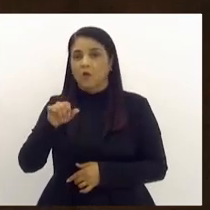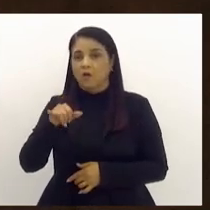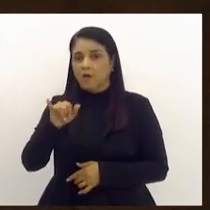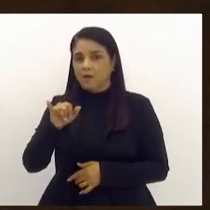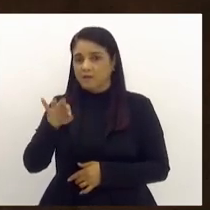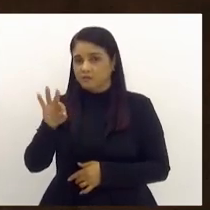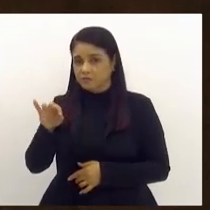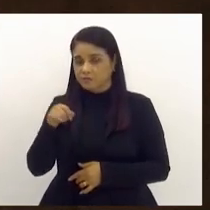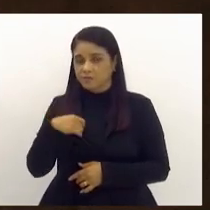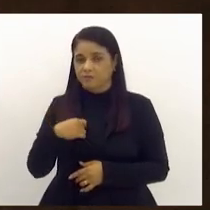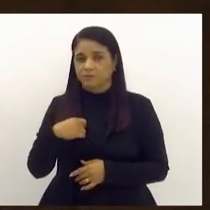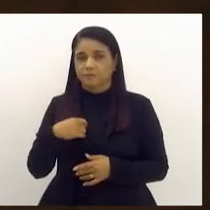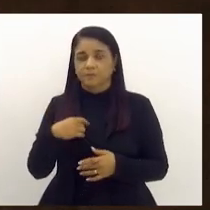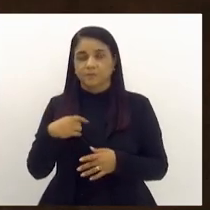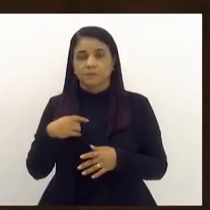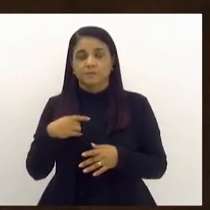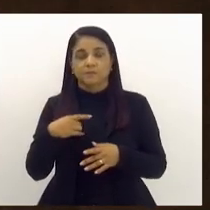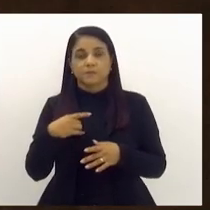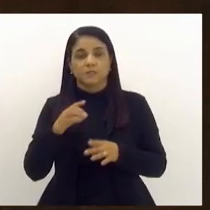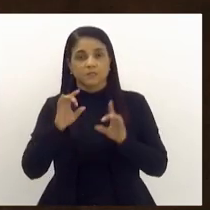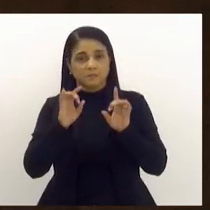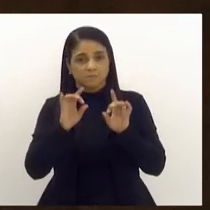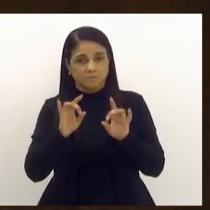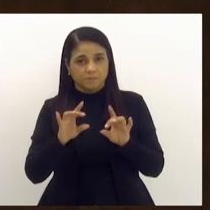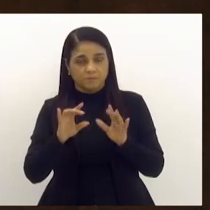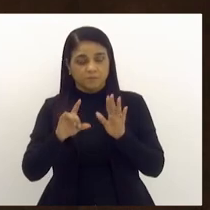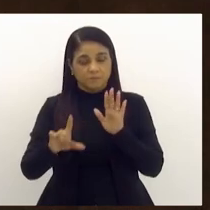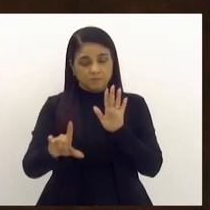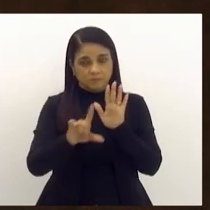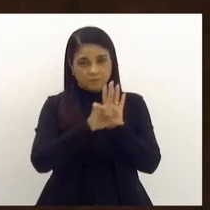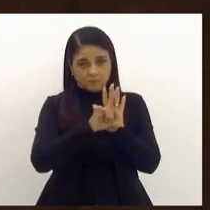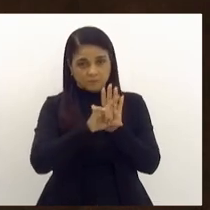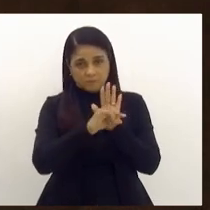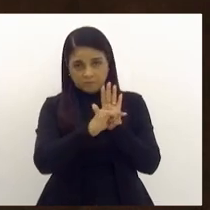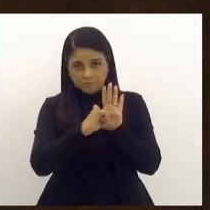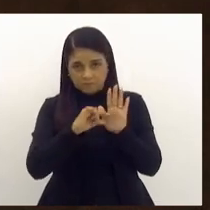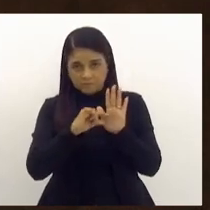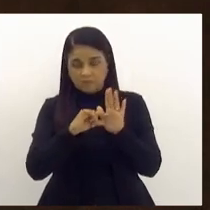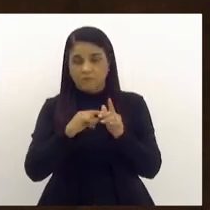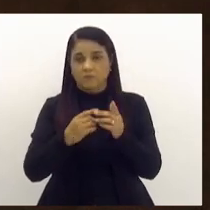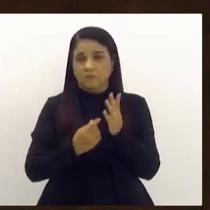especial inscrito na lei orçamentária